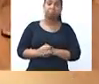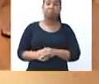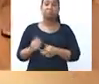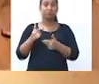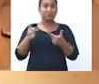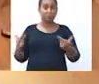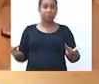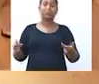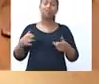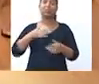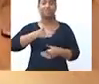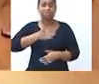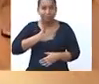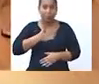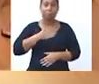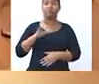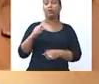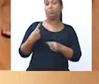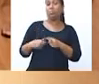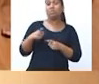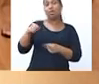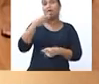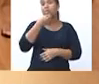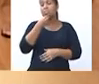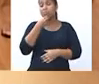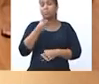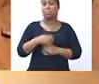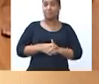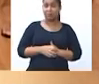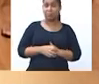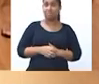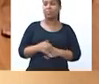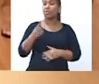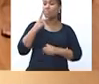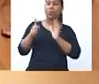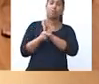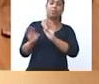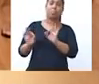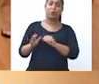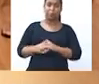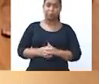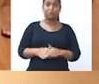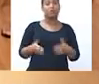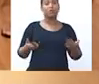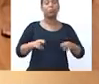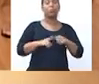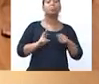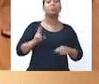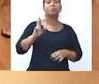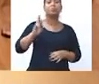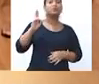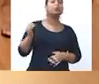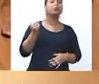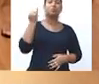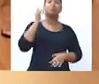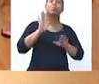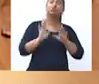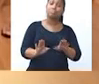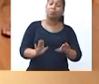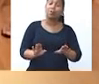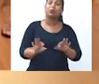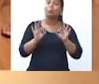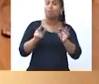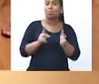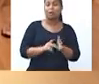totalidade, né? Naquilo que gosta só porque é menina ou porque fala, não é para você. É por isso que representatividade é importante, mas não é